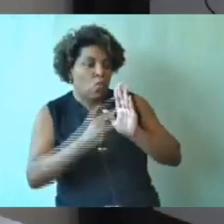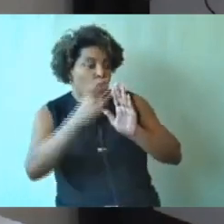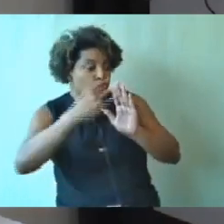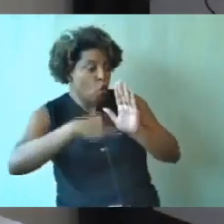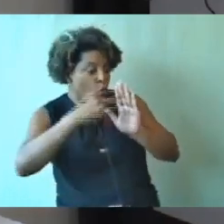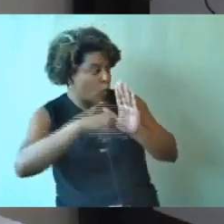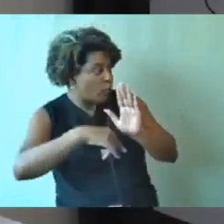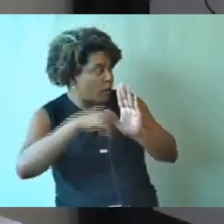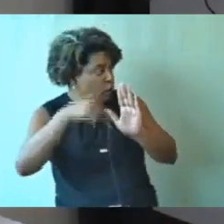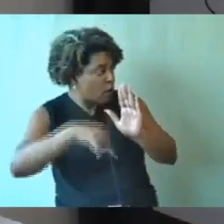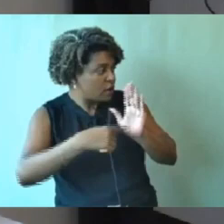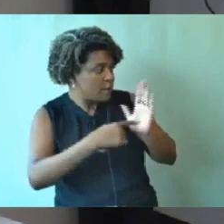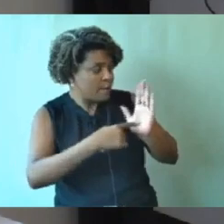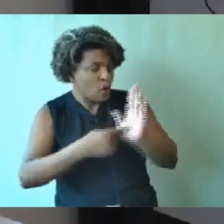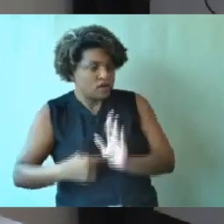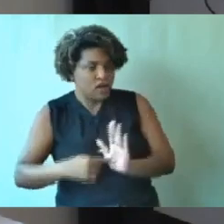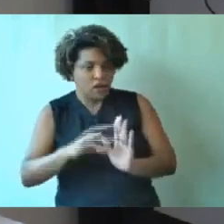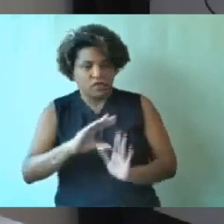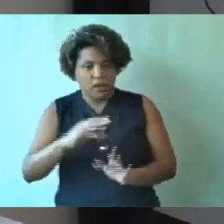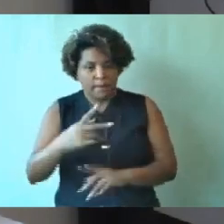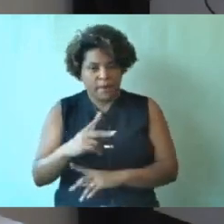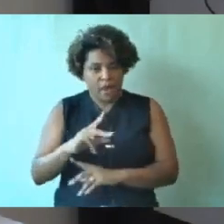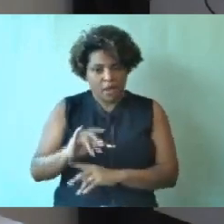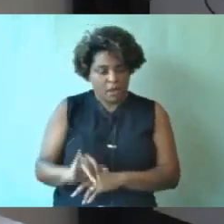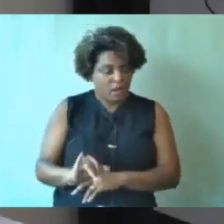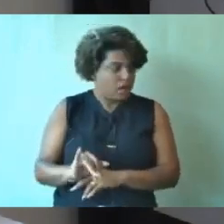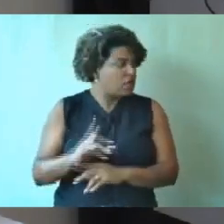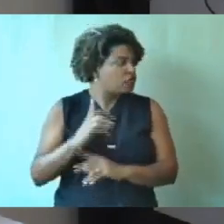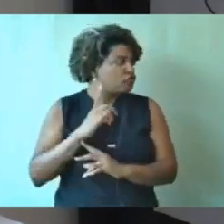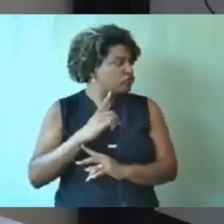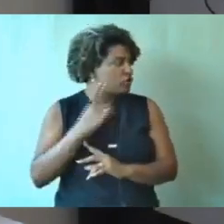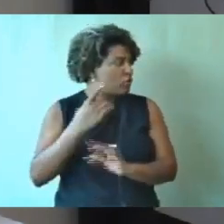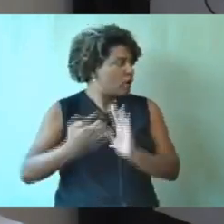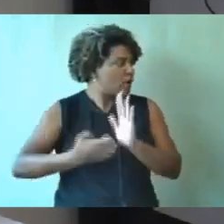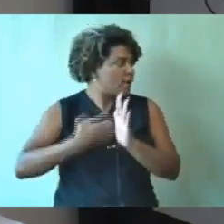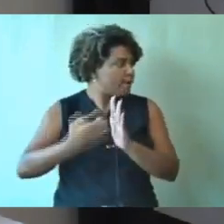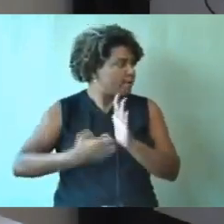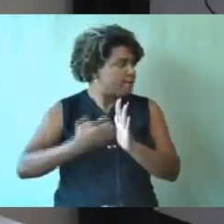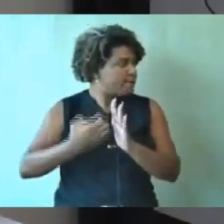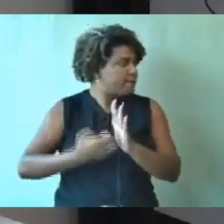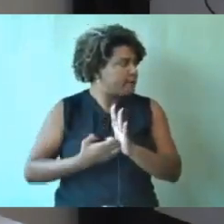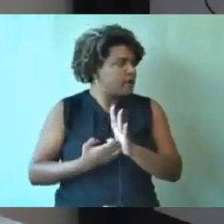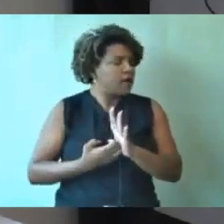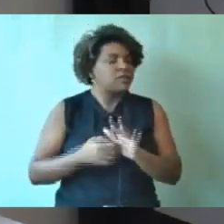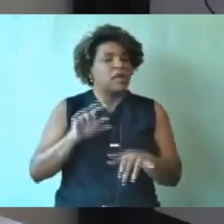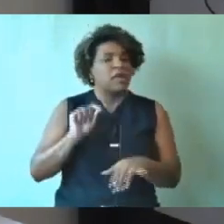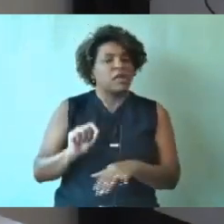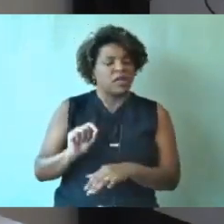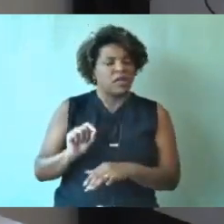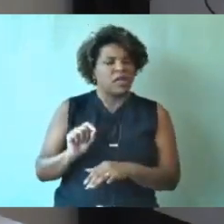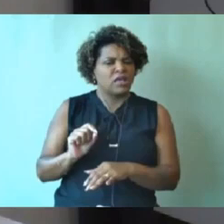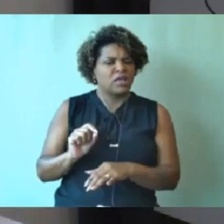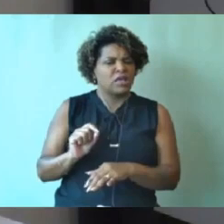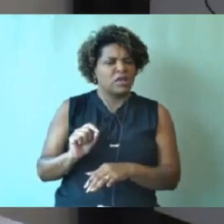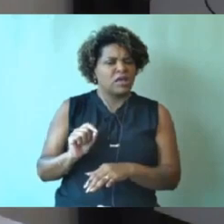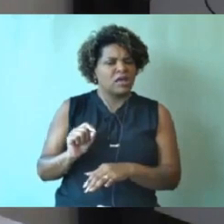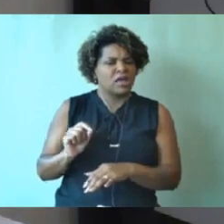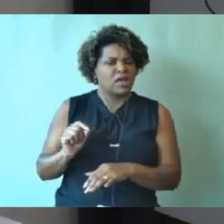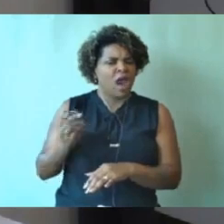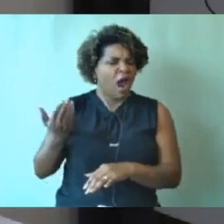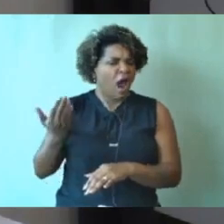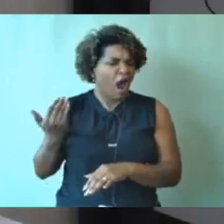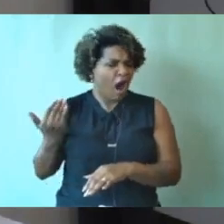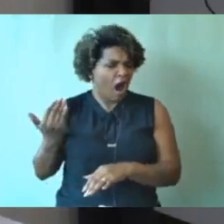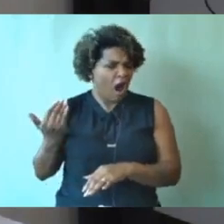CPI, veio uma empresa, uma SA, que tinha sido recentemente formada, que